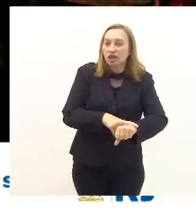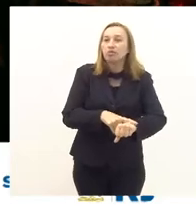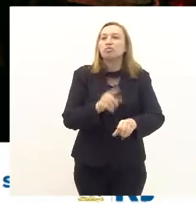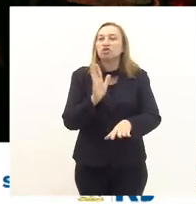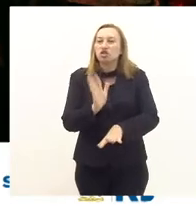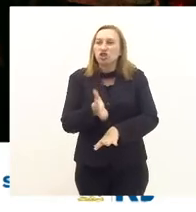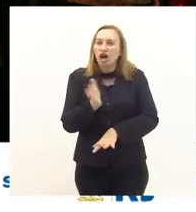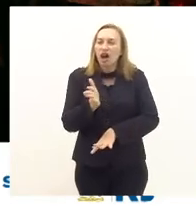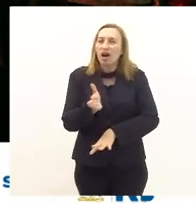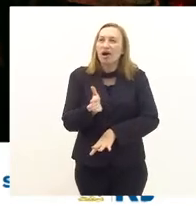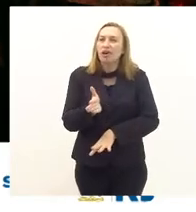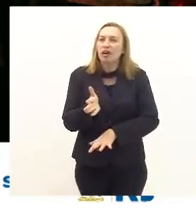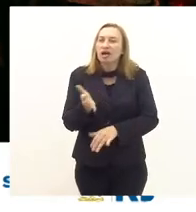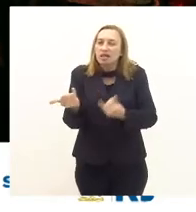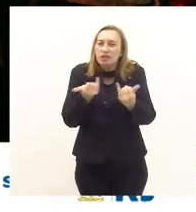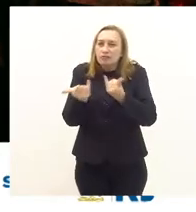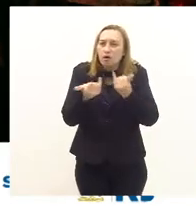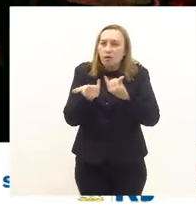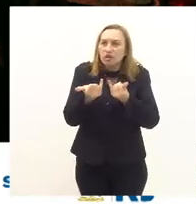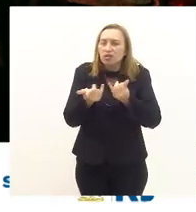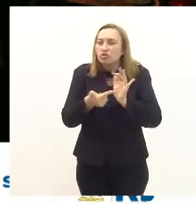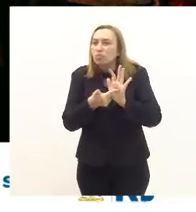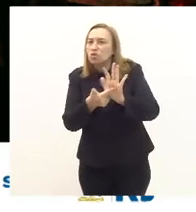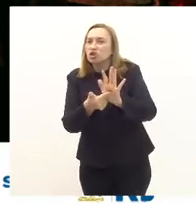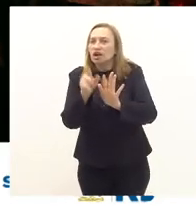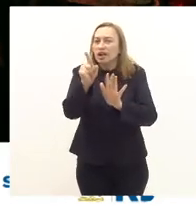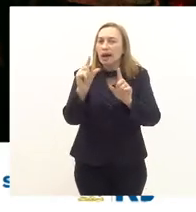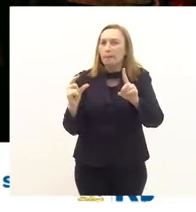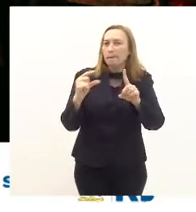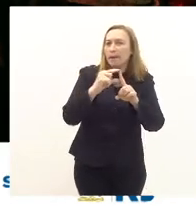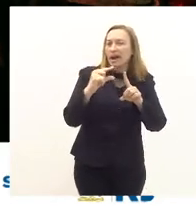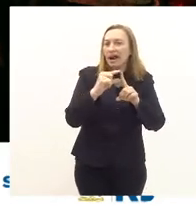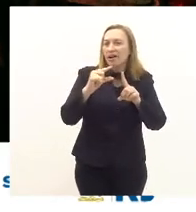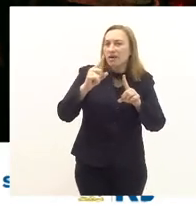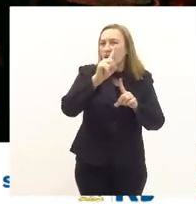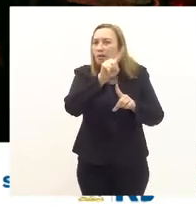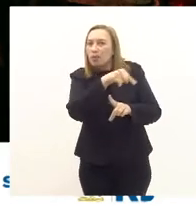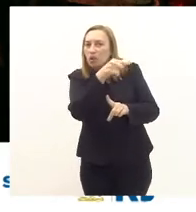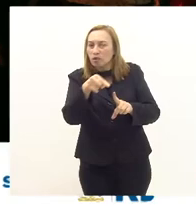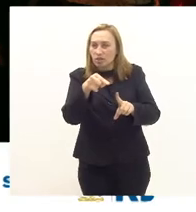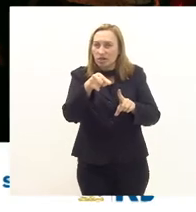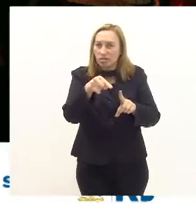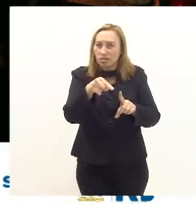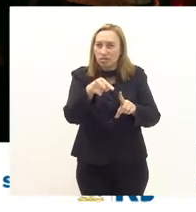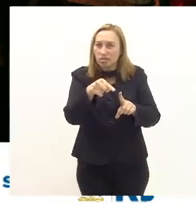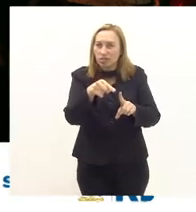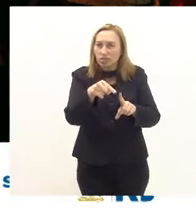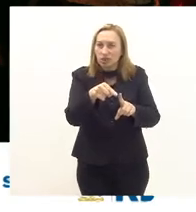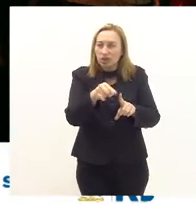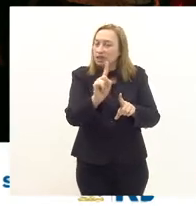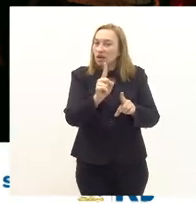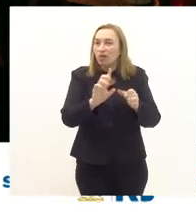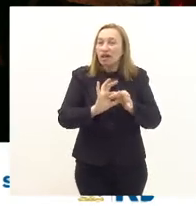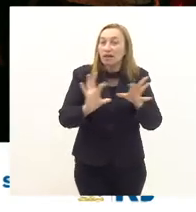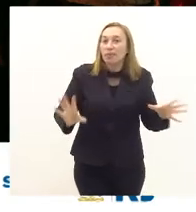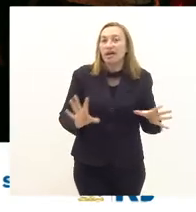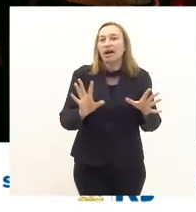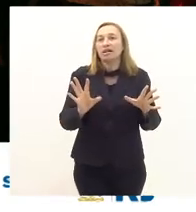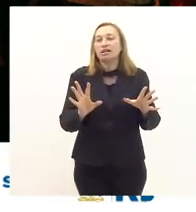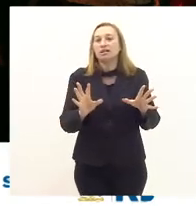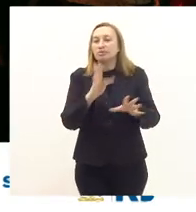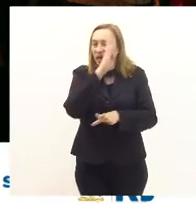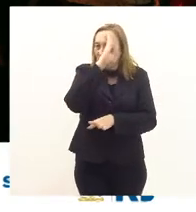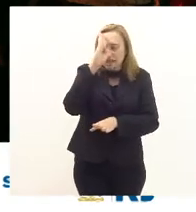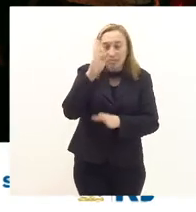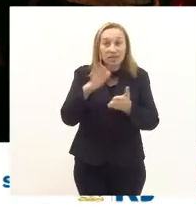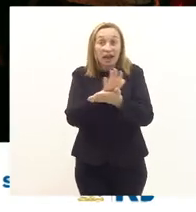estiveram sendo... Eu vou colocar uma palavra aqui, proibidos, né? Eles não eram liberados para